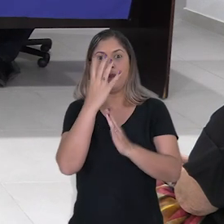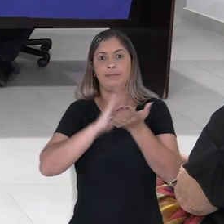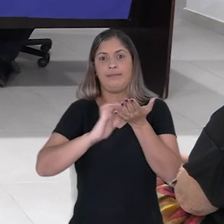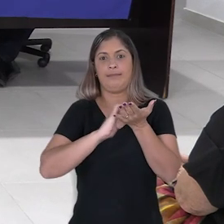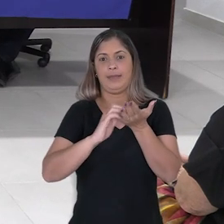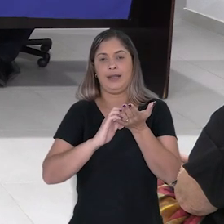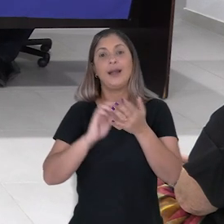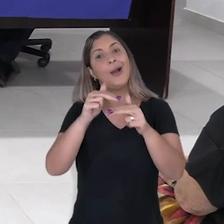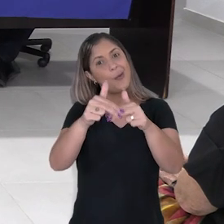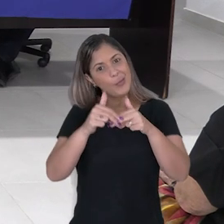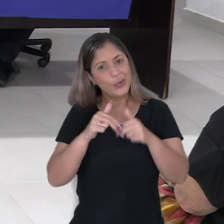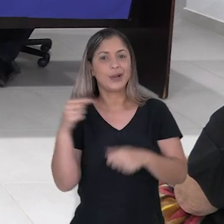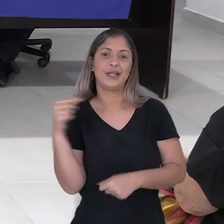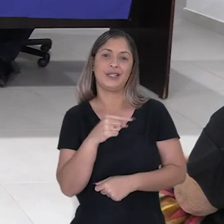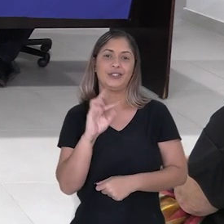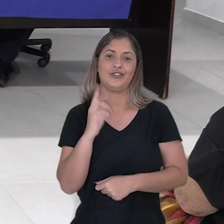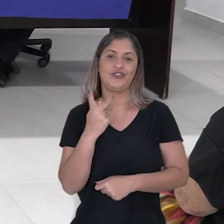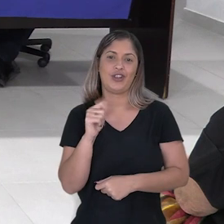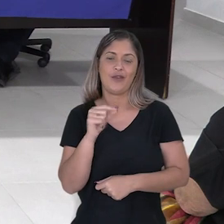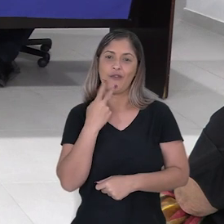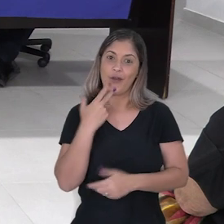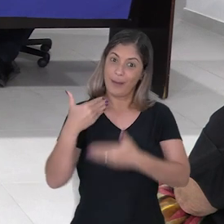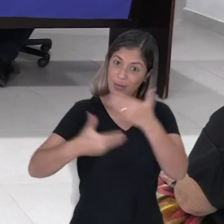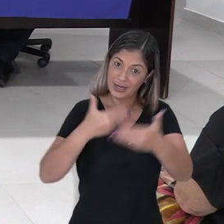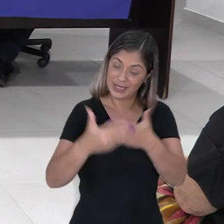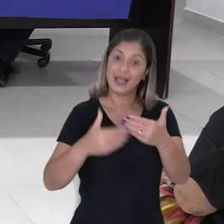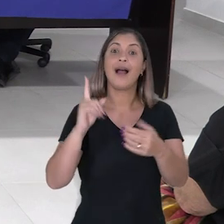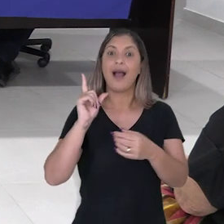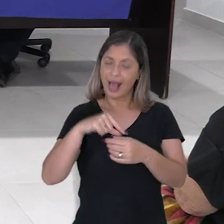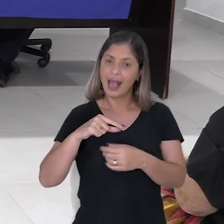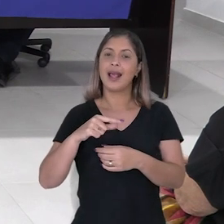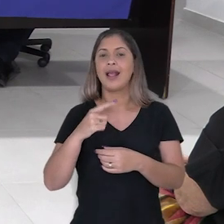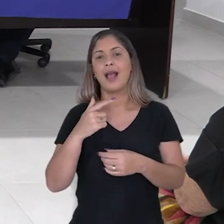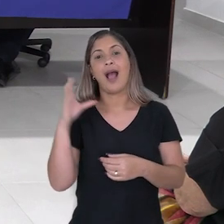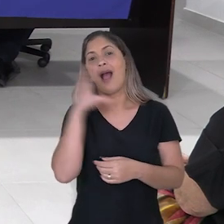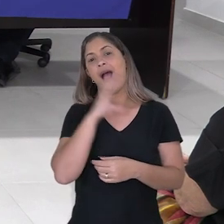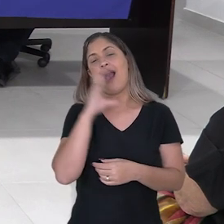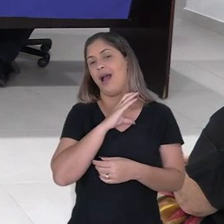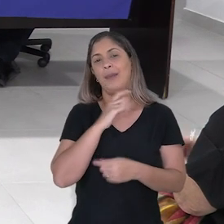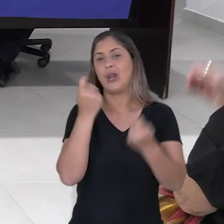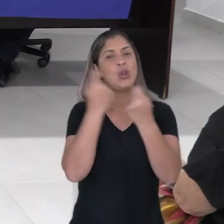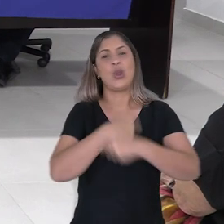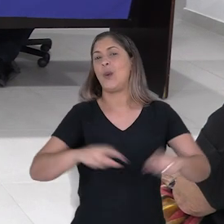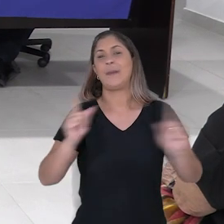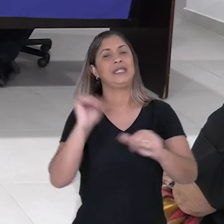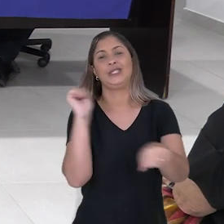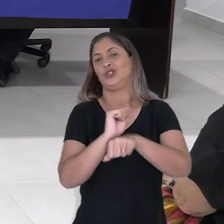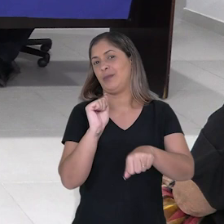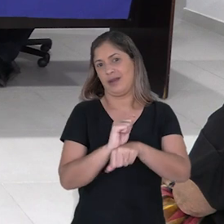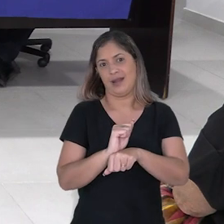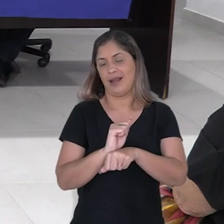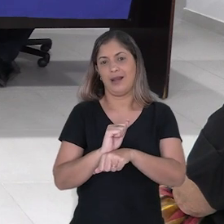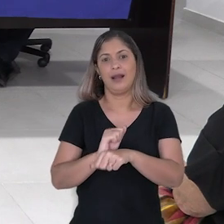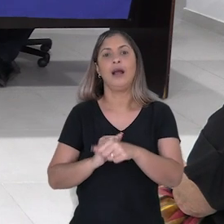real. É por isso que o Tiago disse que esse processo, que a linha Braille torna esse processo muito mais rápido. A gente não precisa mais esperar que o